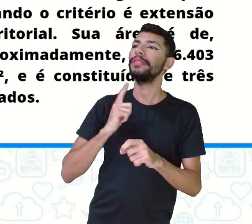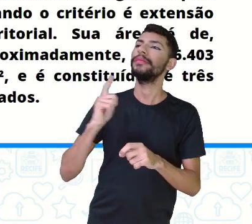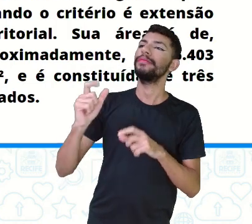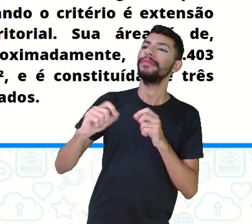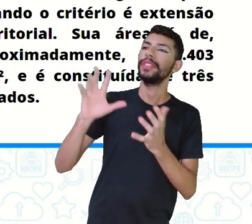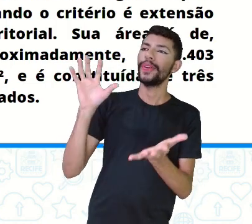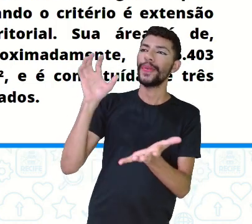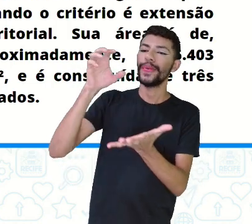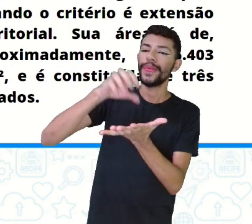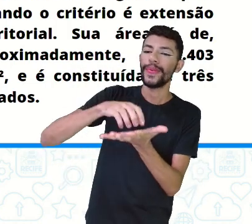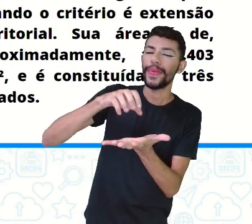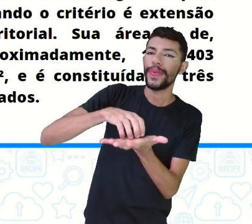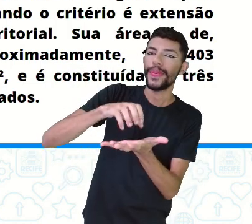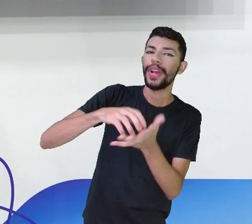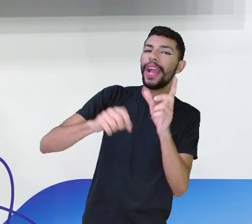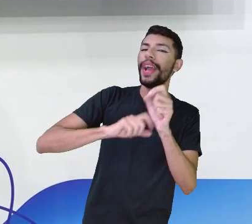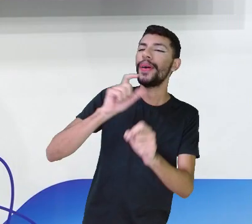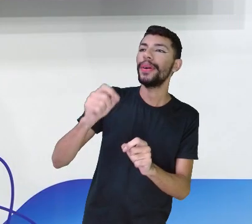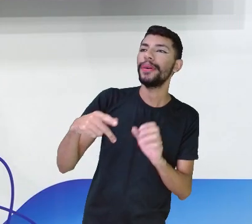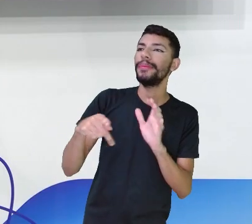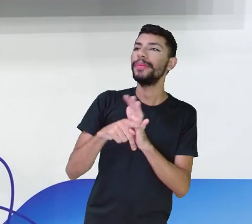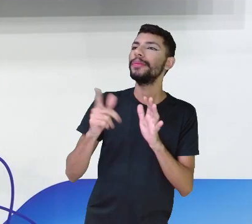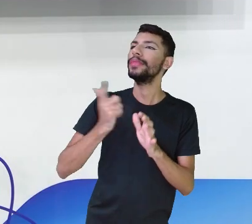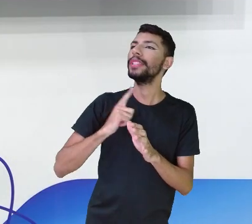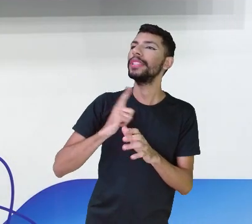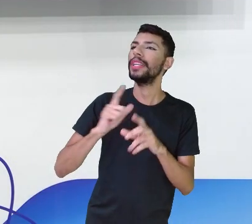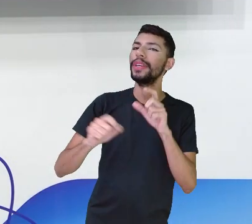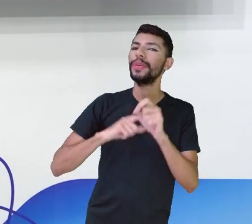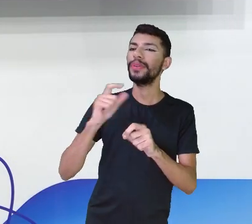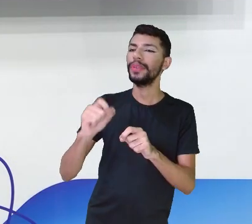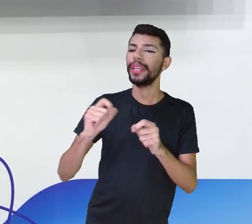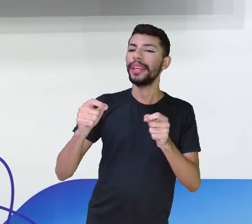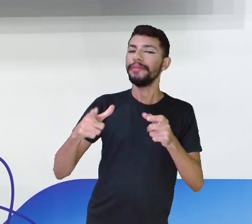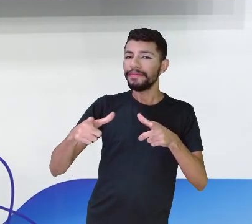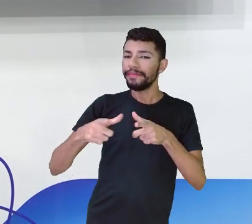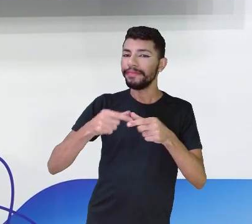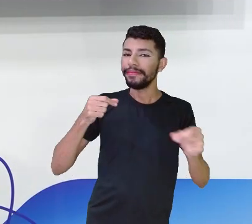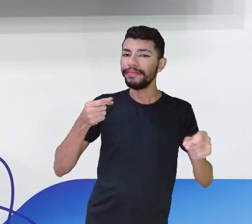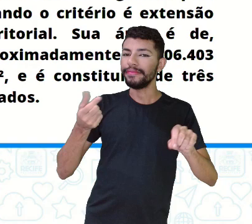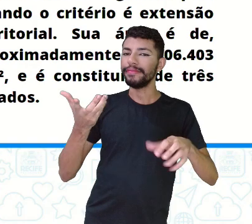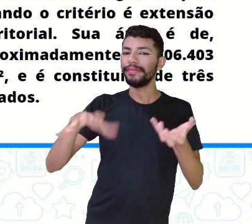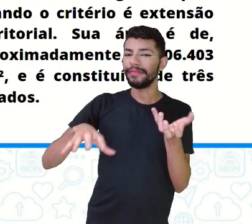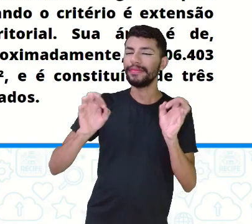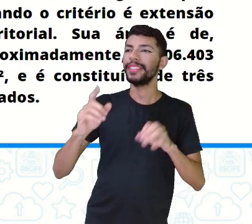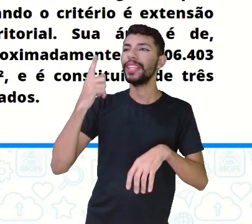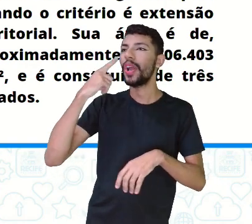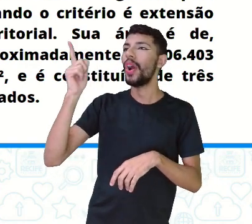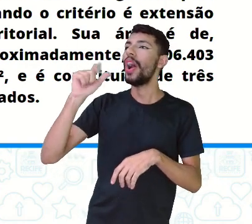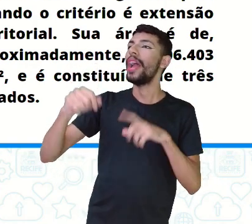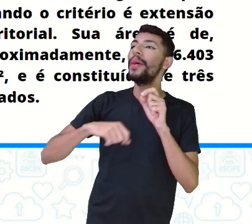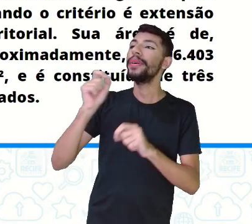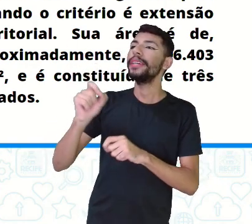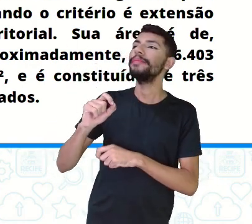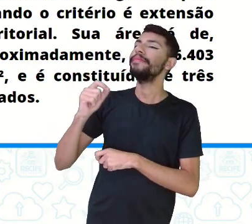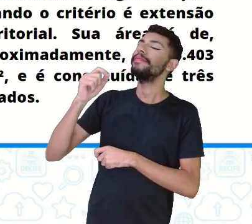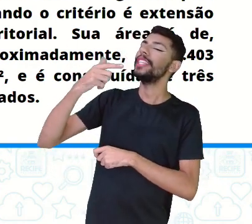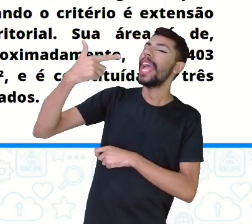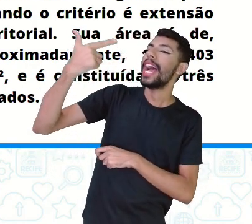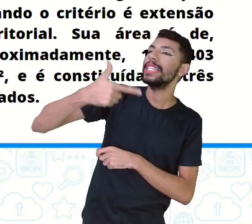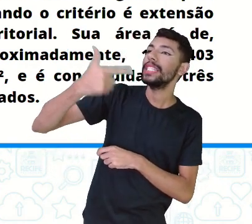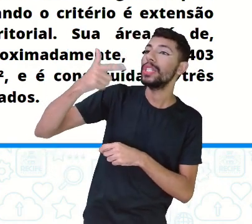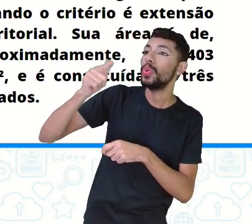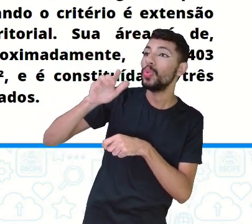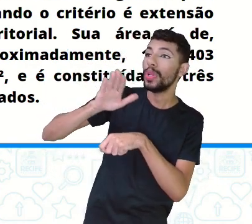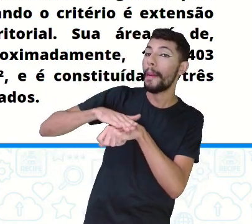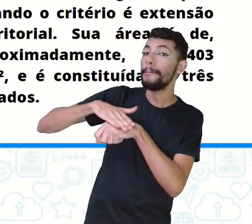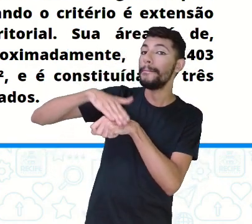do Brasil, né? O Distrito Federal. A região centro-oeste é a segunda maior região do